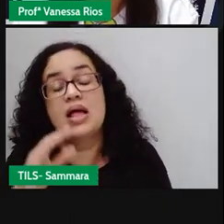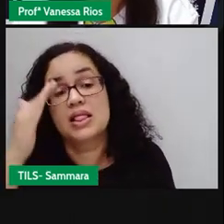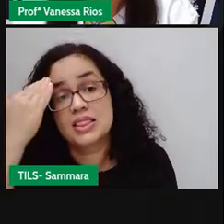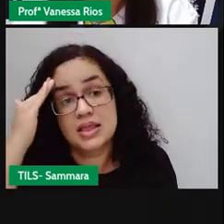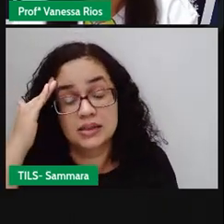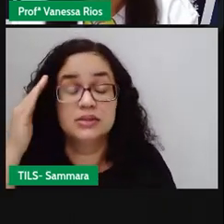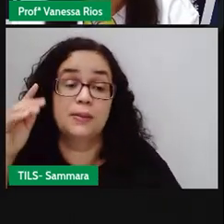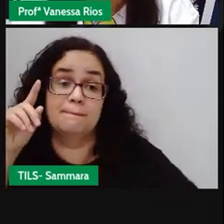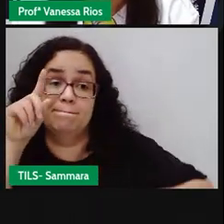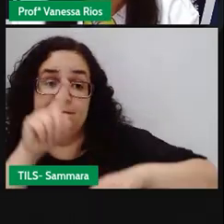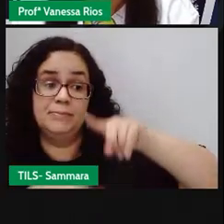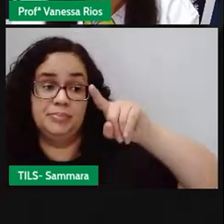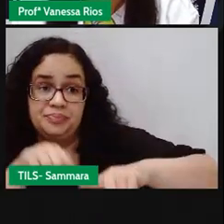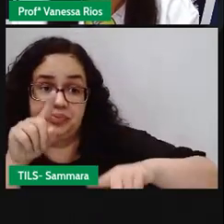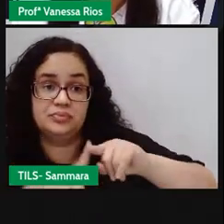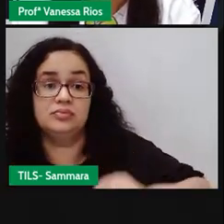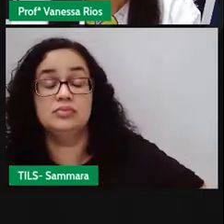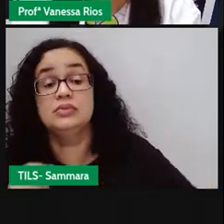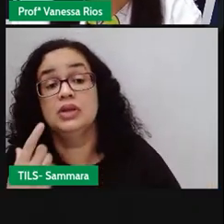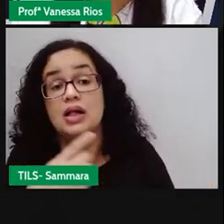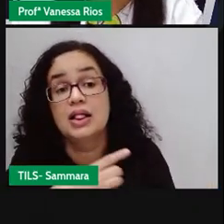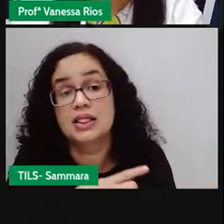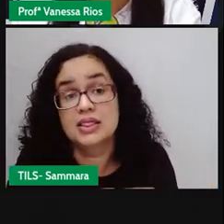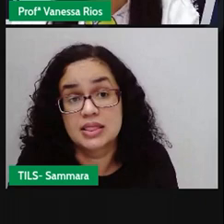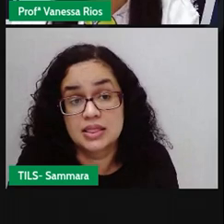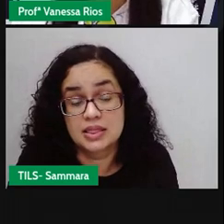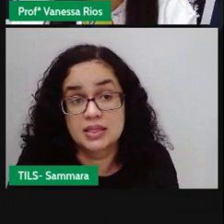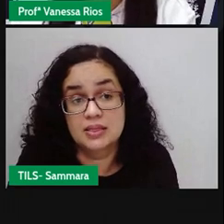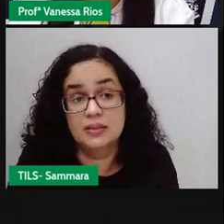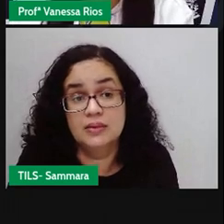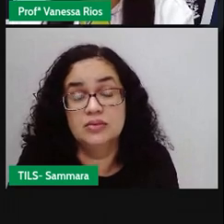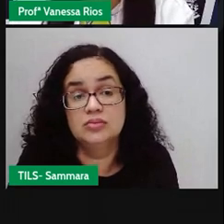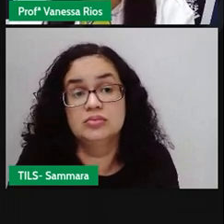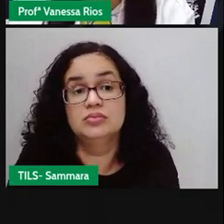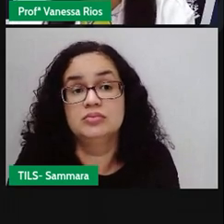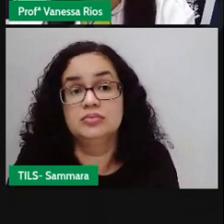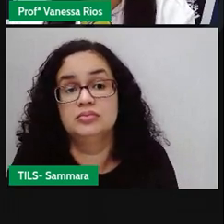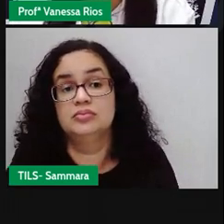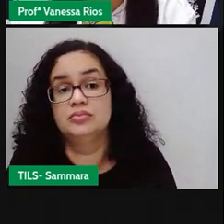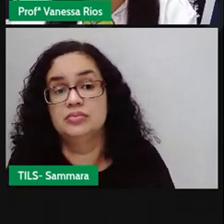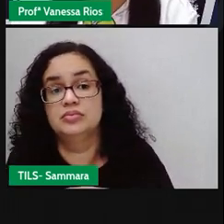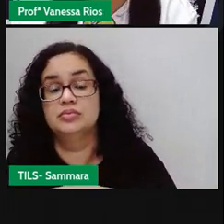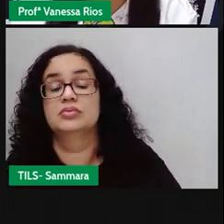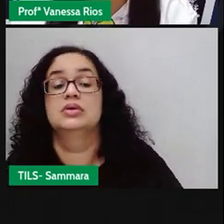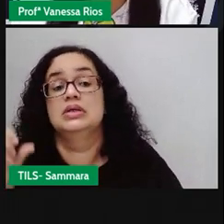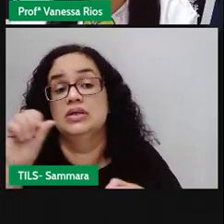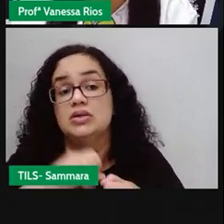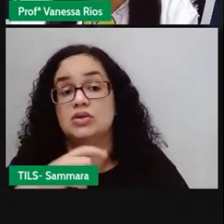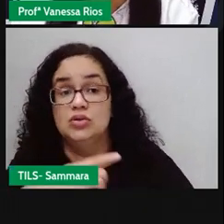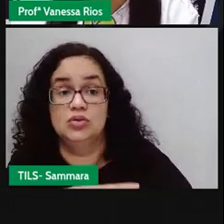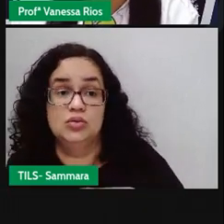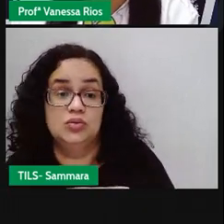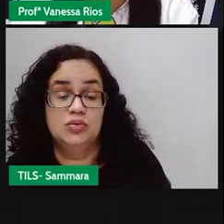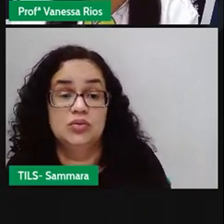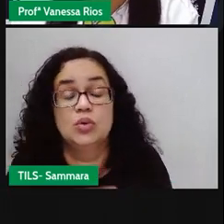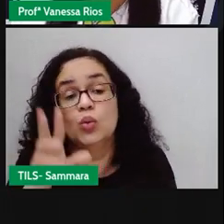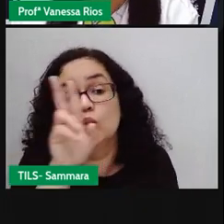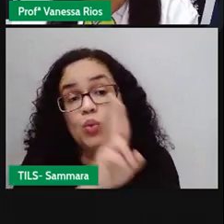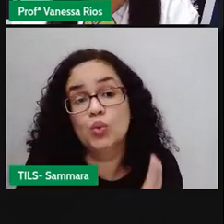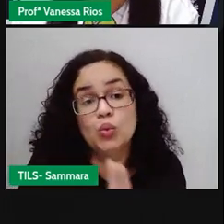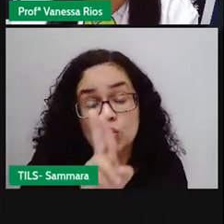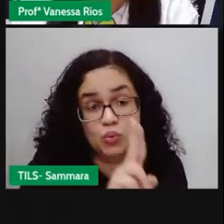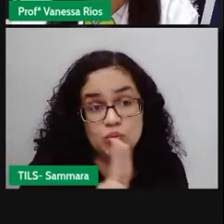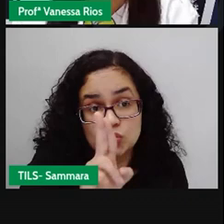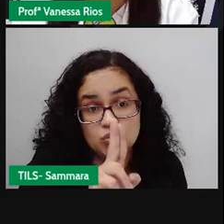entende que material é o que constitui algo, né? É o que constitui, é o que constrói, é o que é usado